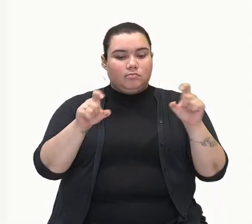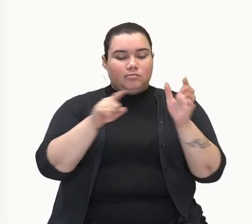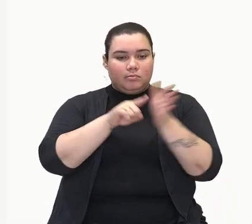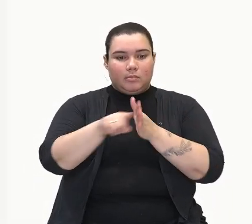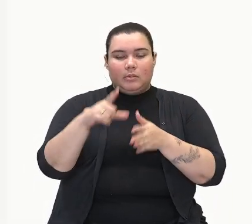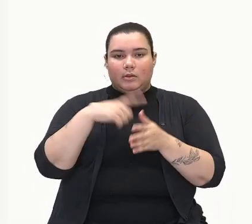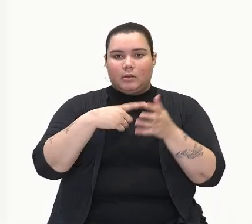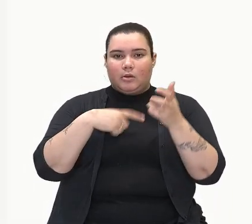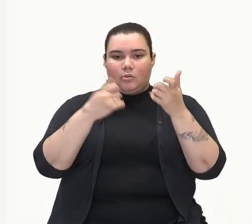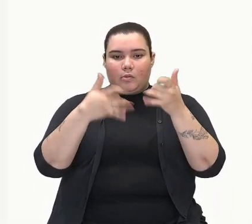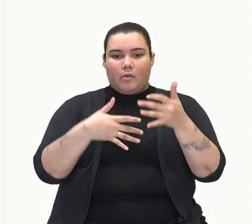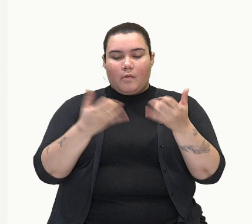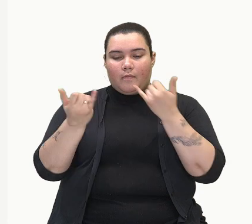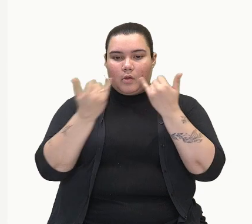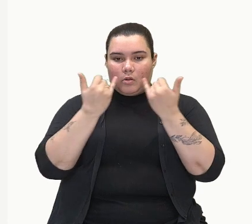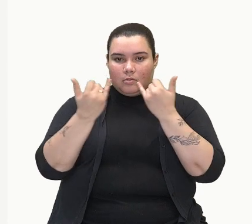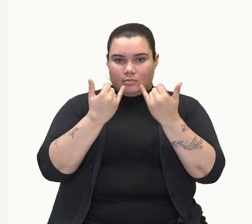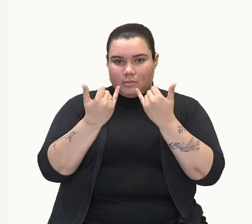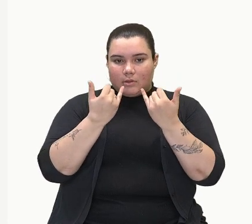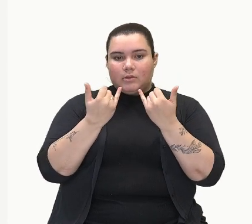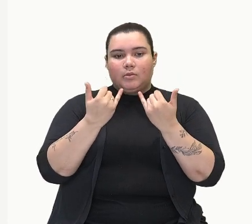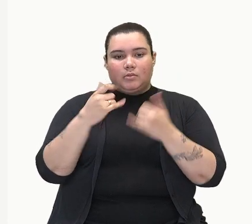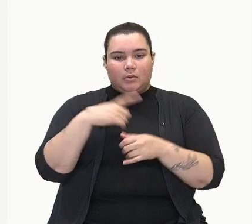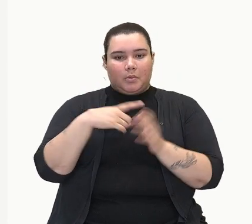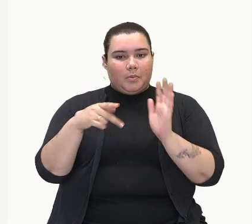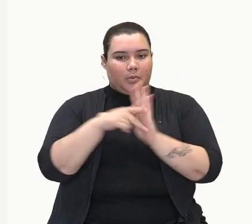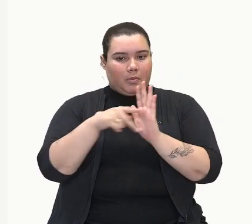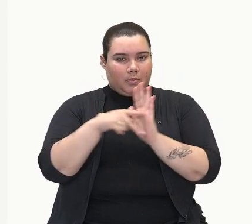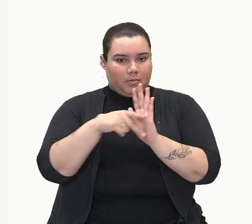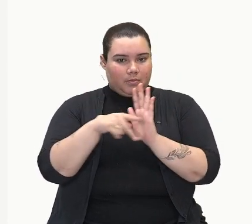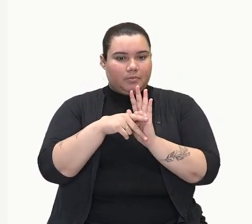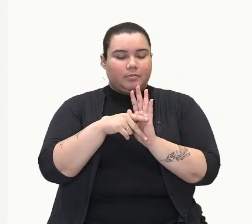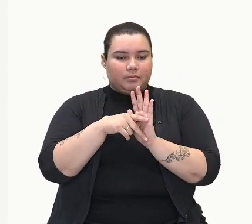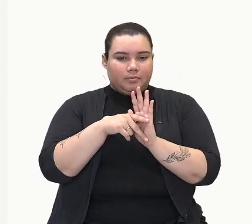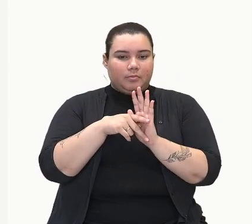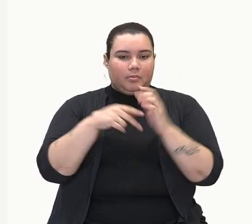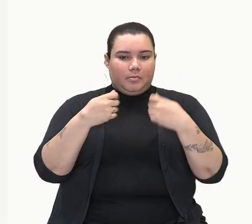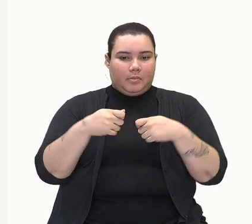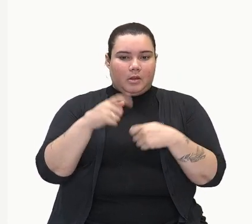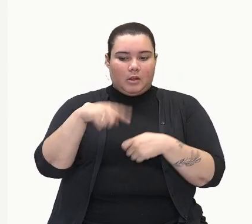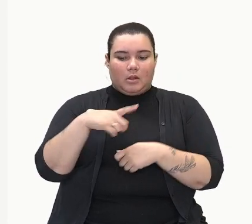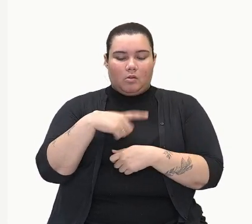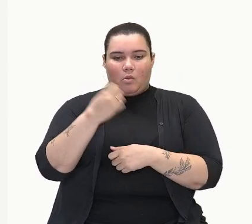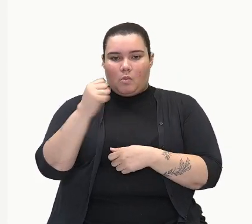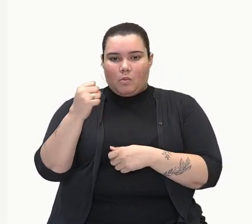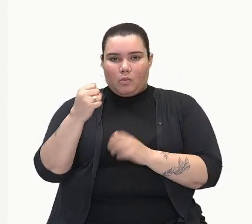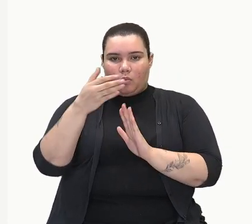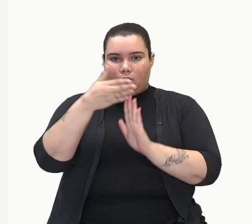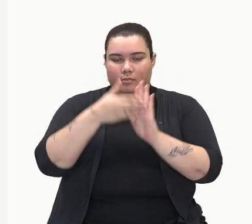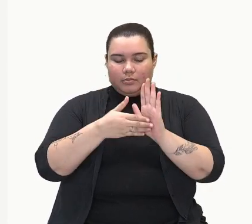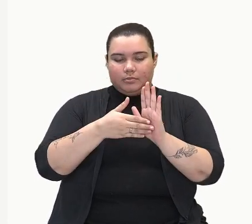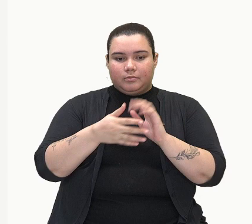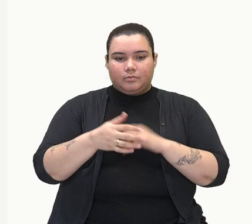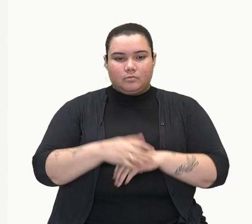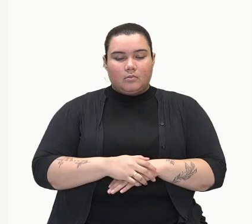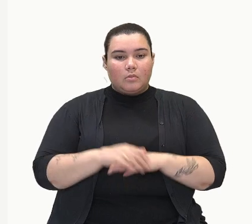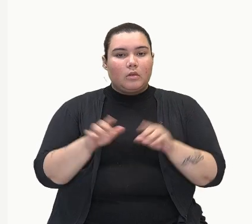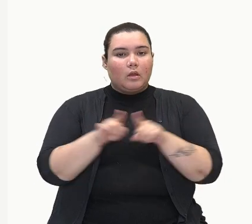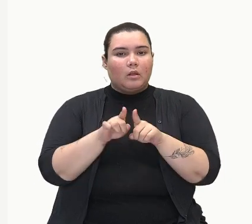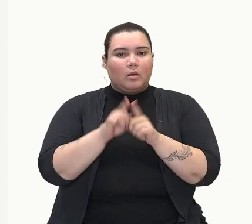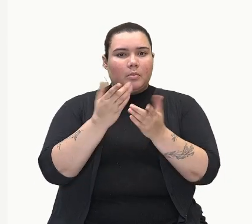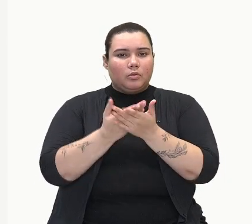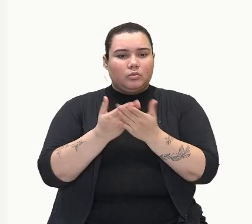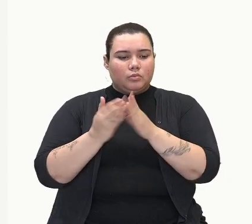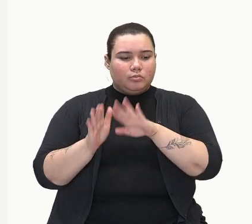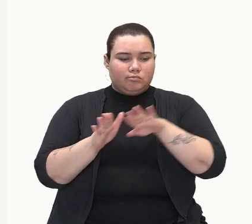né, como se trata de um octaedro, é claro que ele tinha que ter 8 faces mesmo, né? Vimos também a área de um losango,